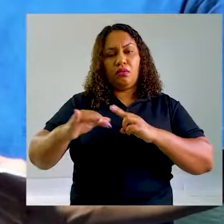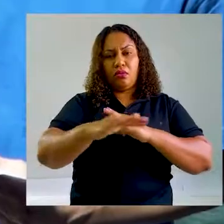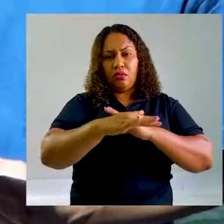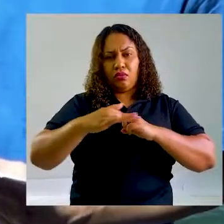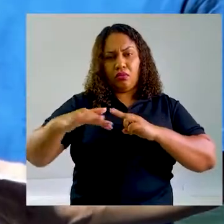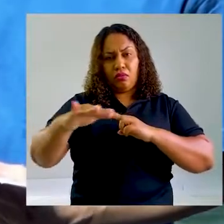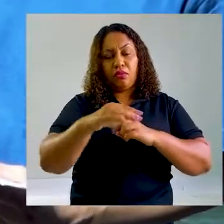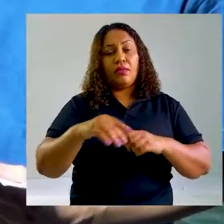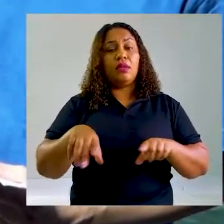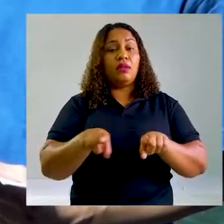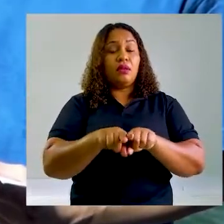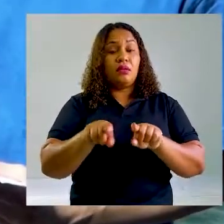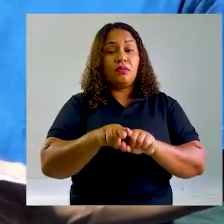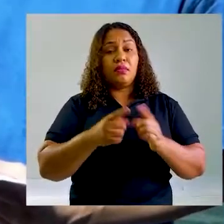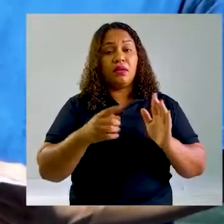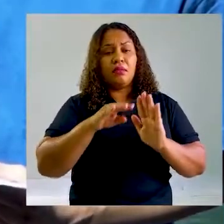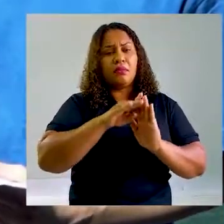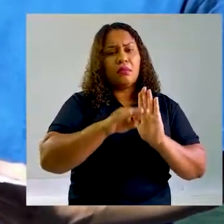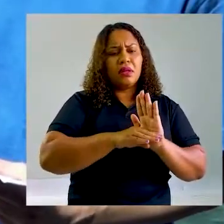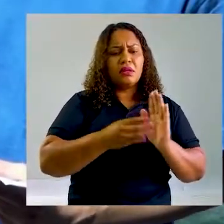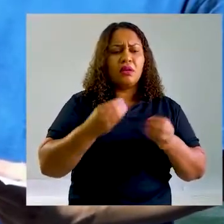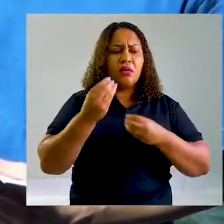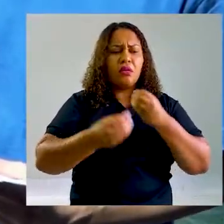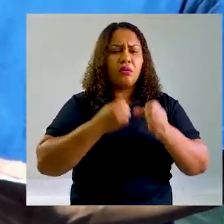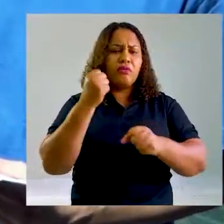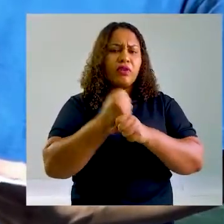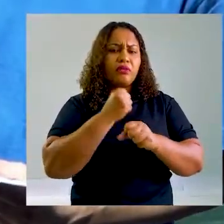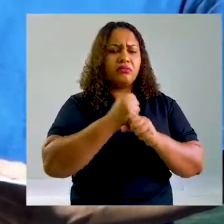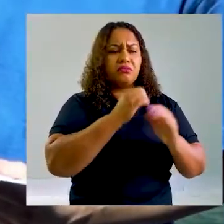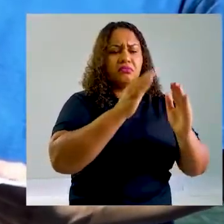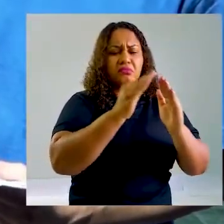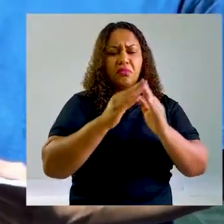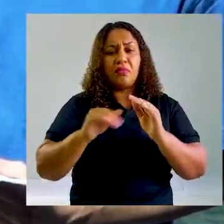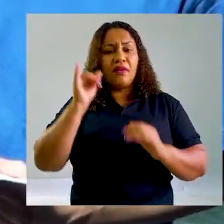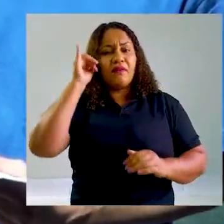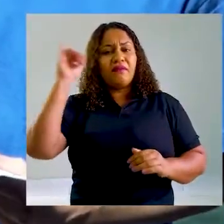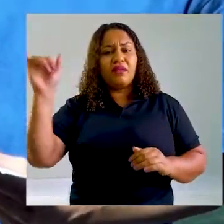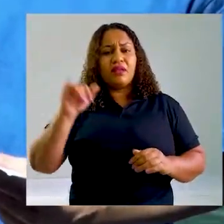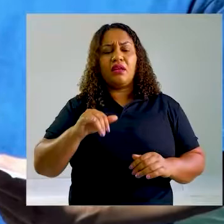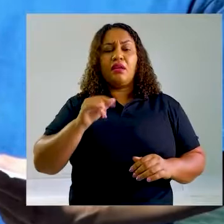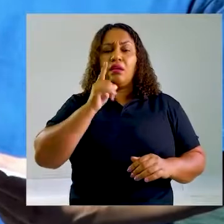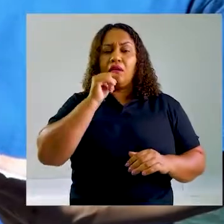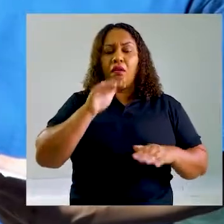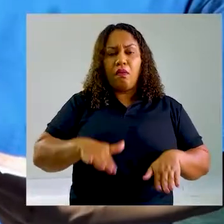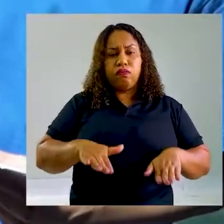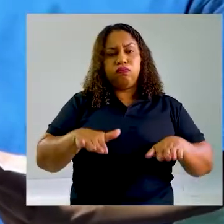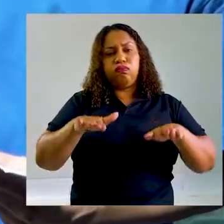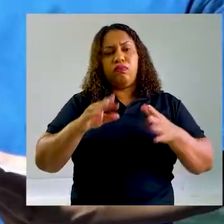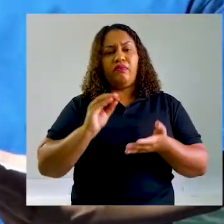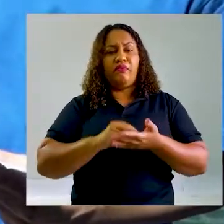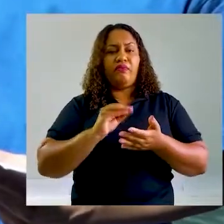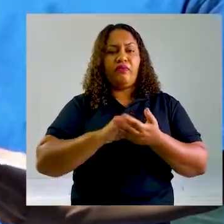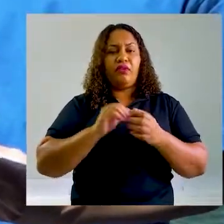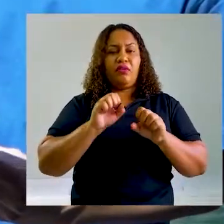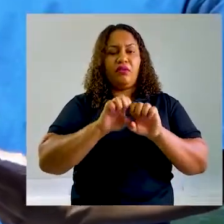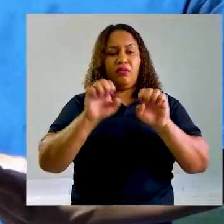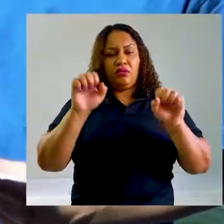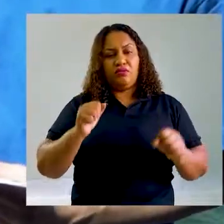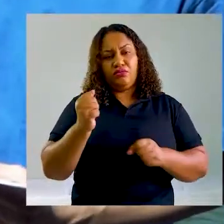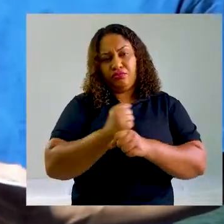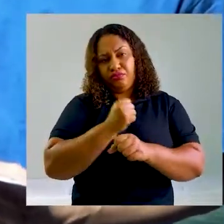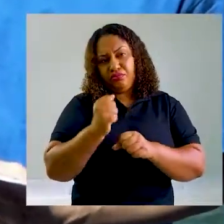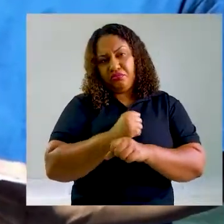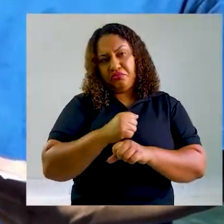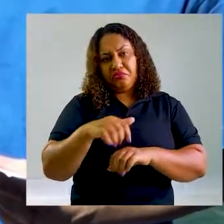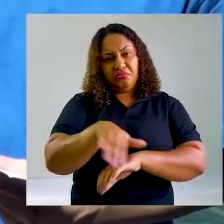cidades, a melhor planejar a expansão urbana para evitar problemas como alagamentos, como falta de infraestrutura.